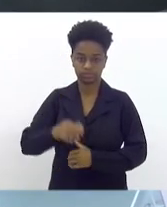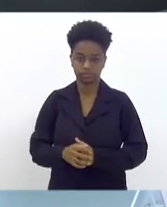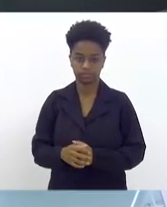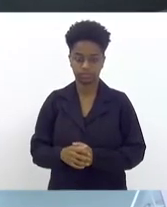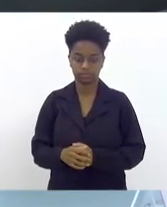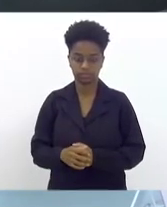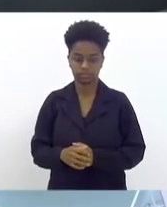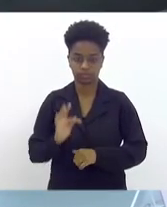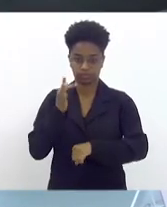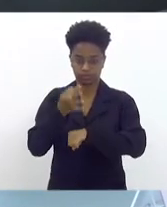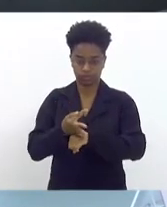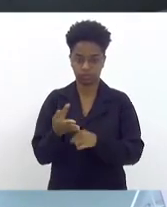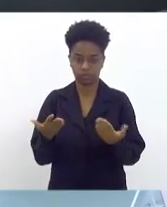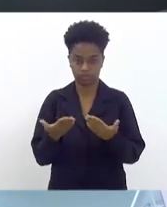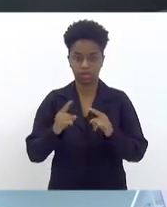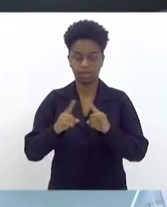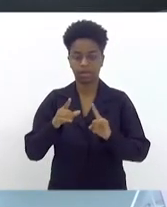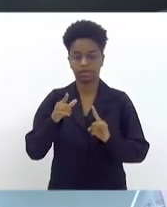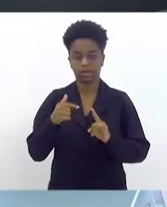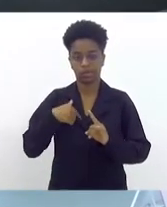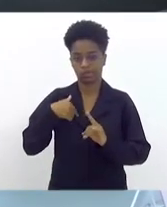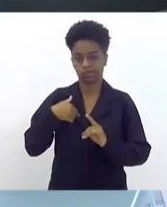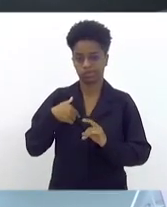para o cargo de relator.